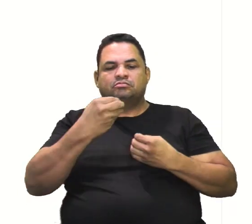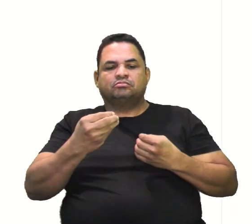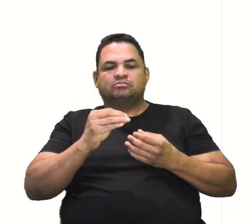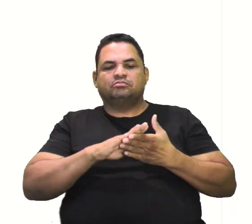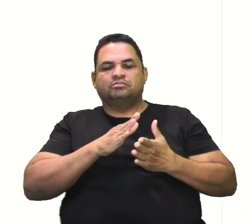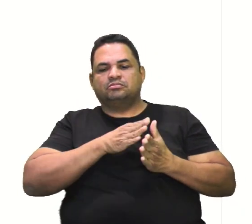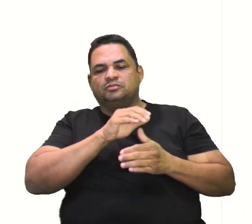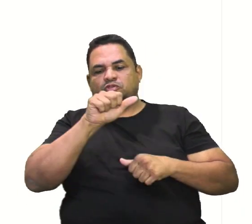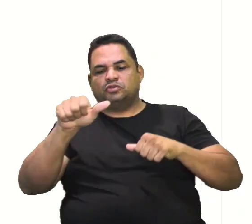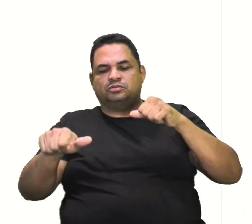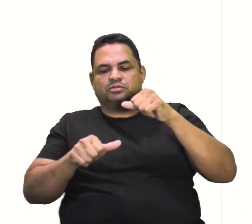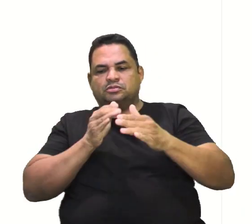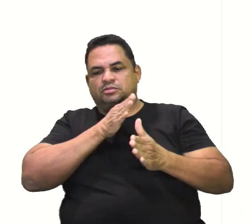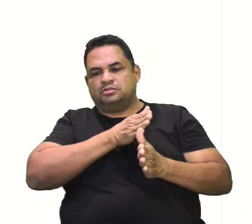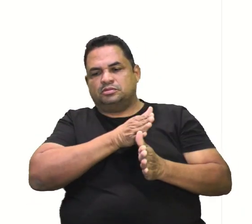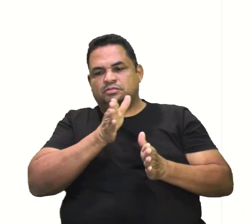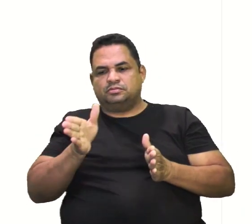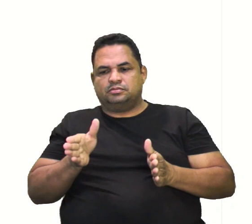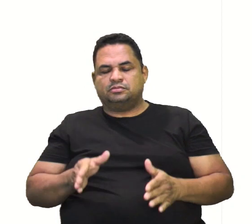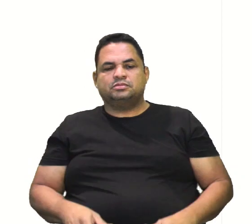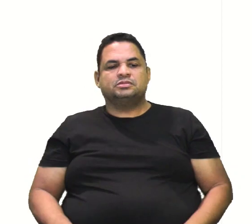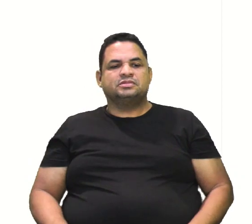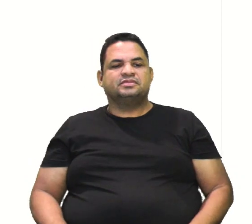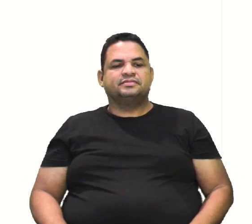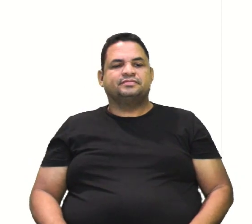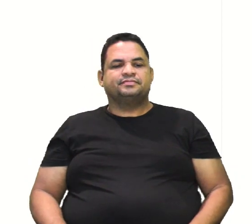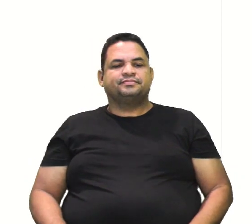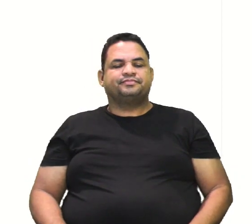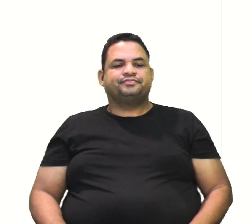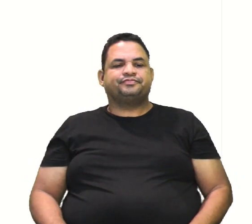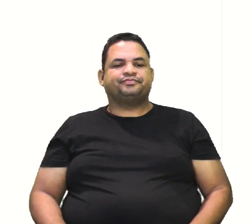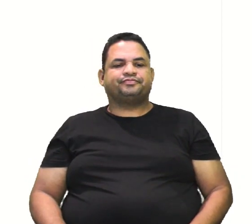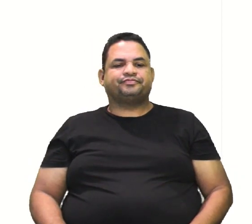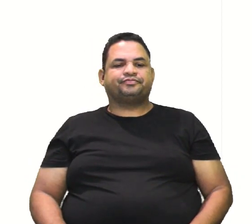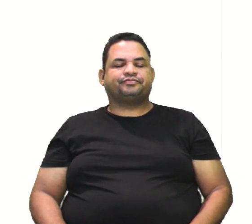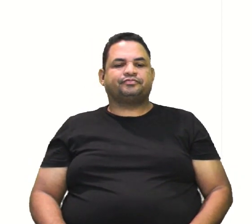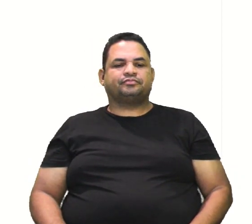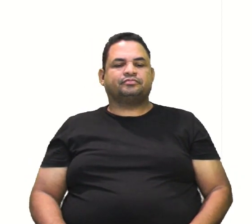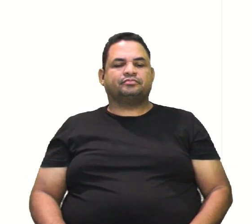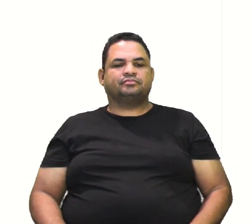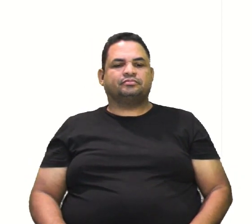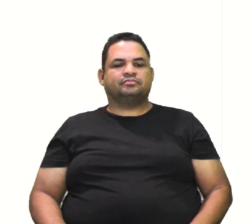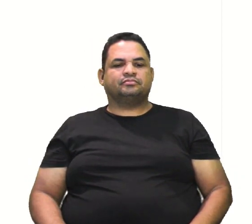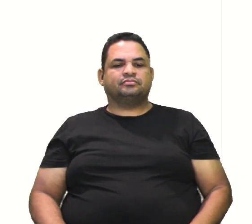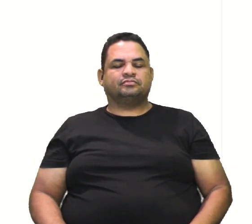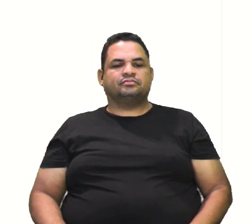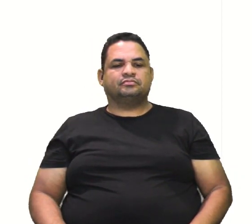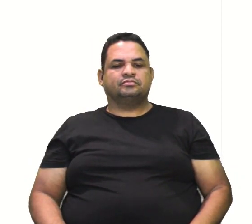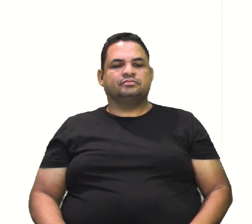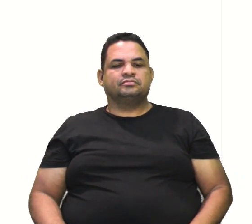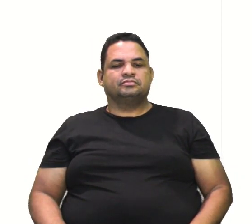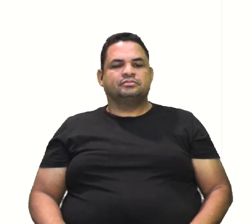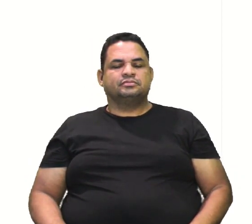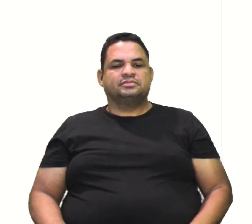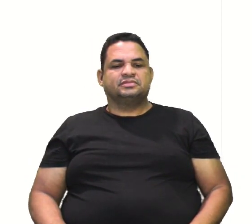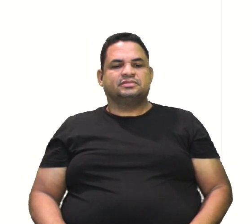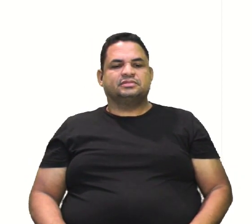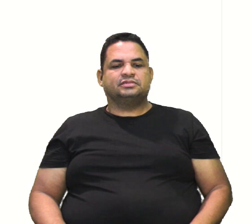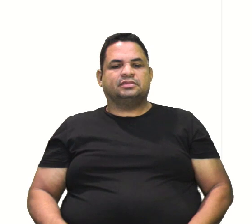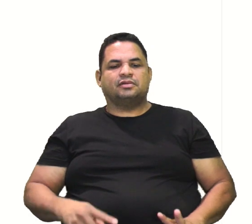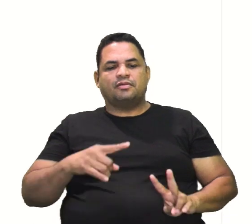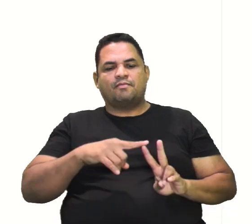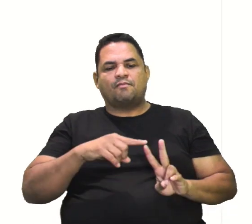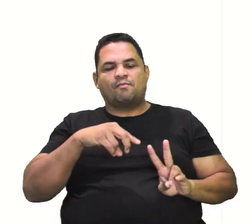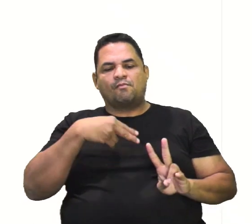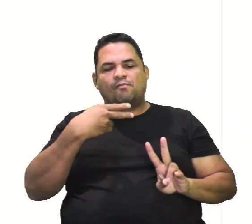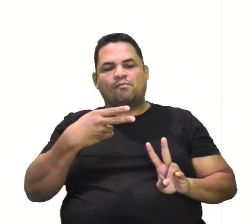para o outro lado. Lá, 400 menos 16 ficou 384. 16 estava no primeiro membro, foi para o segundo membro, né? E a